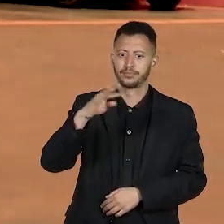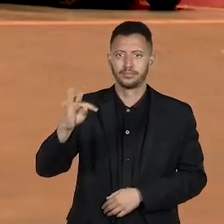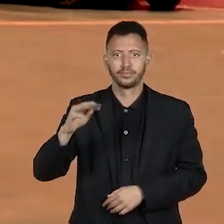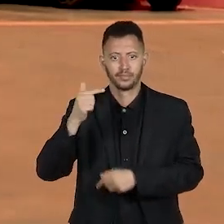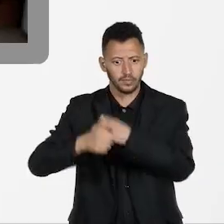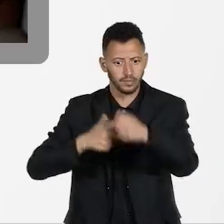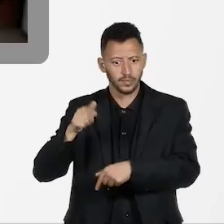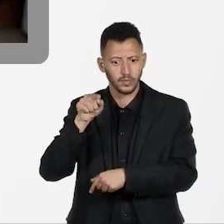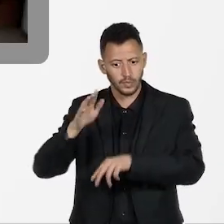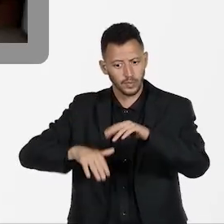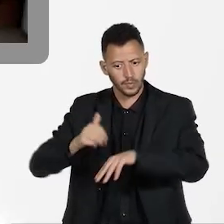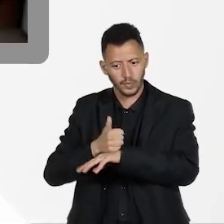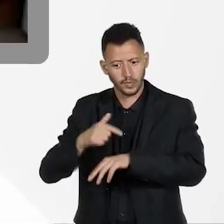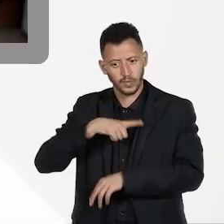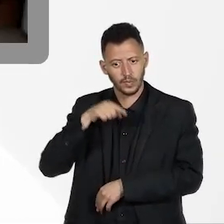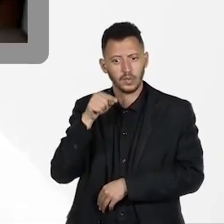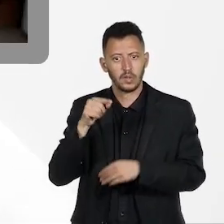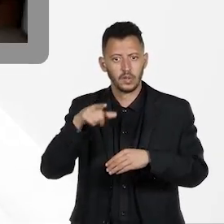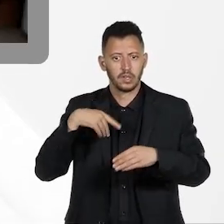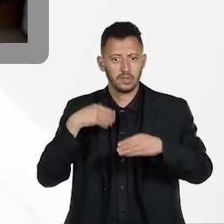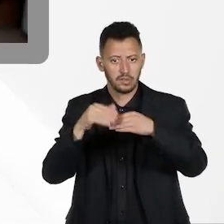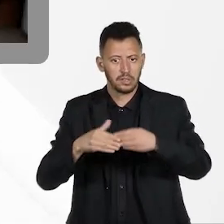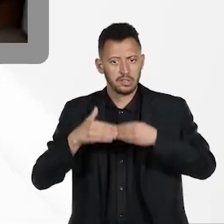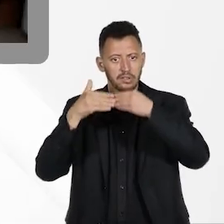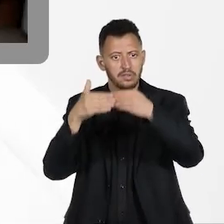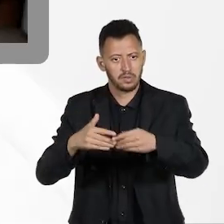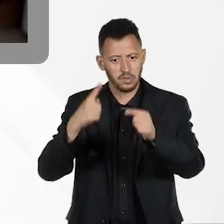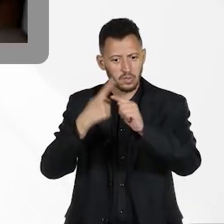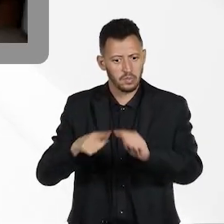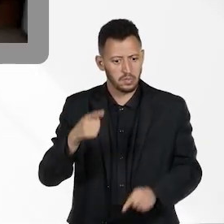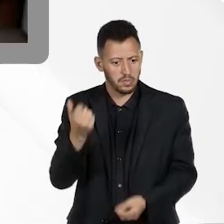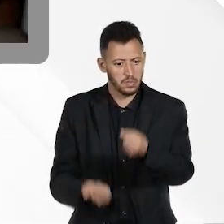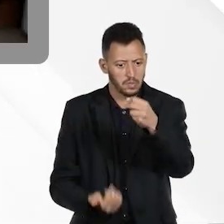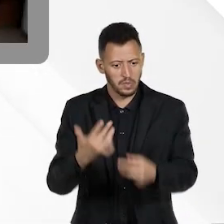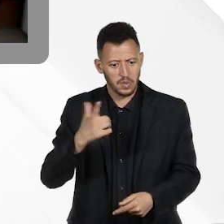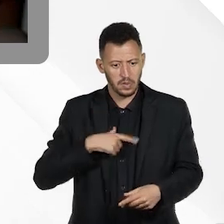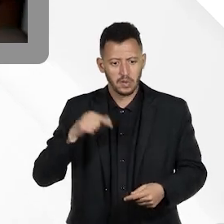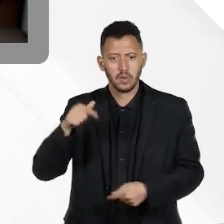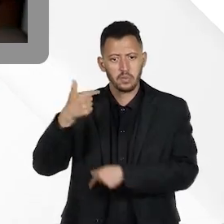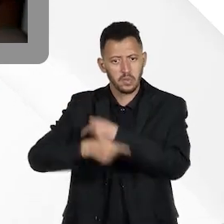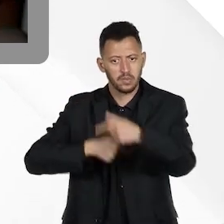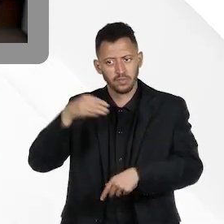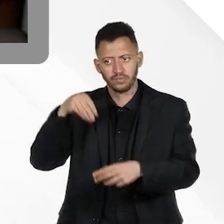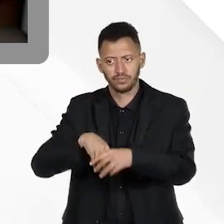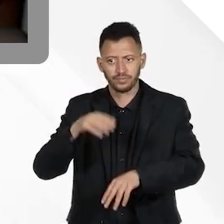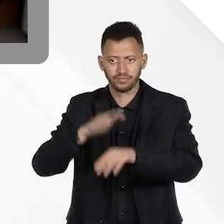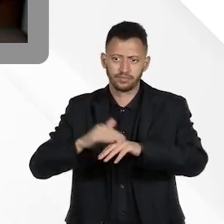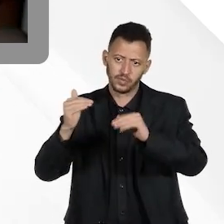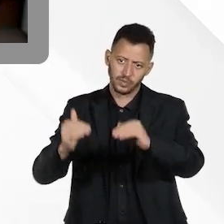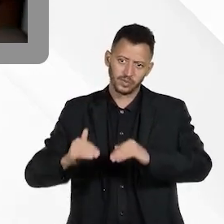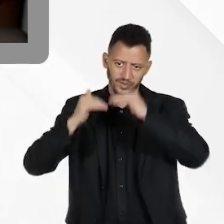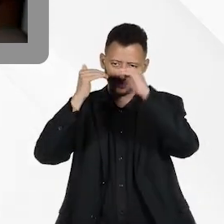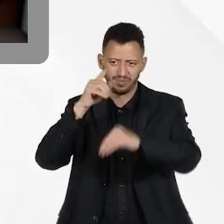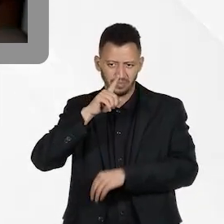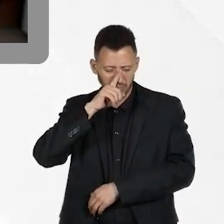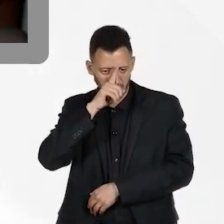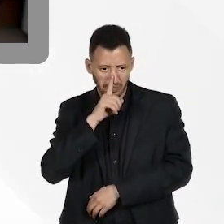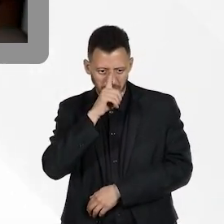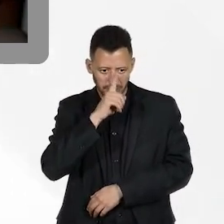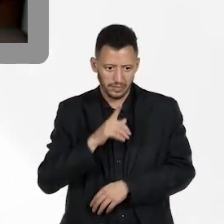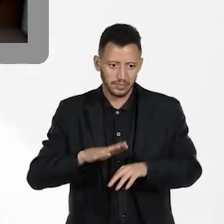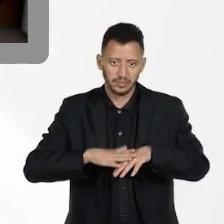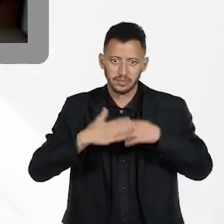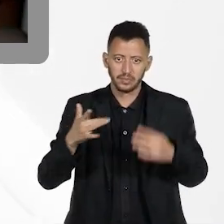o MPT. Esse trabalhador que está na linha de frente do combate às chamas, ele desempenha uma atividade de alto risco, um